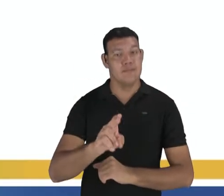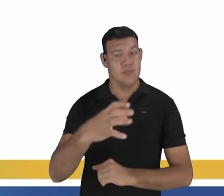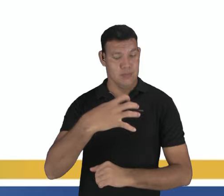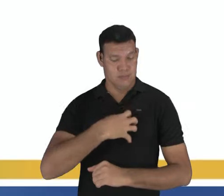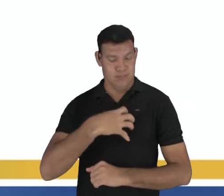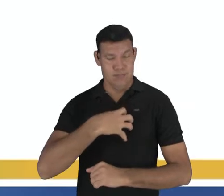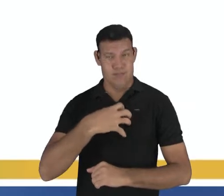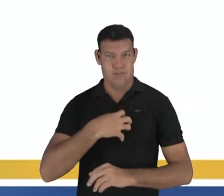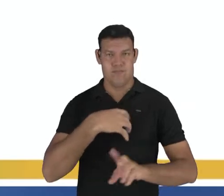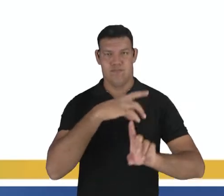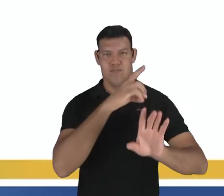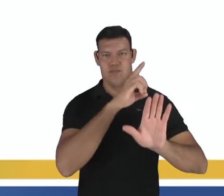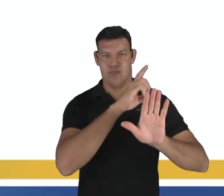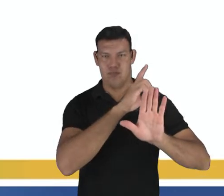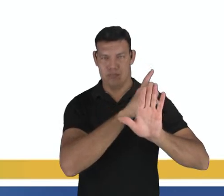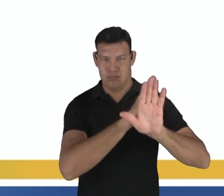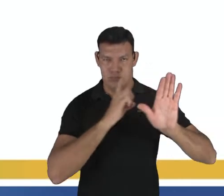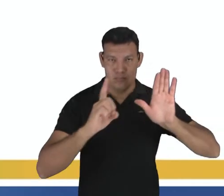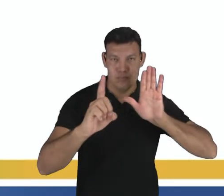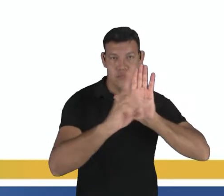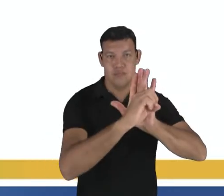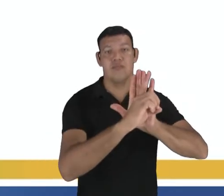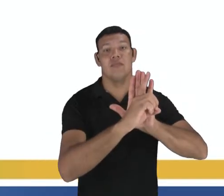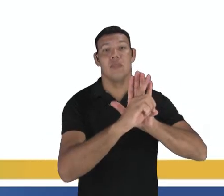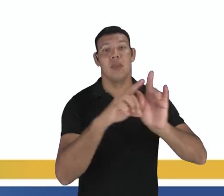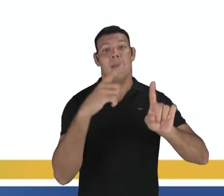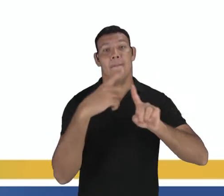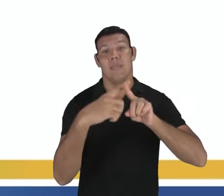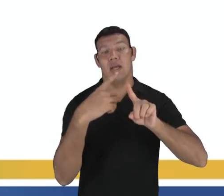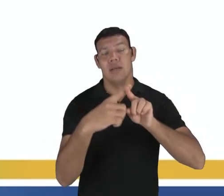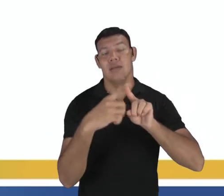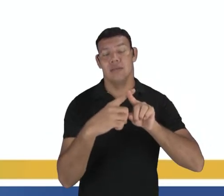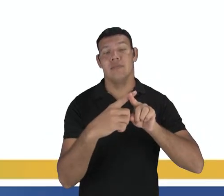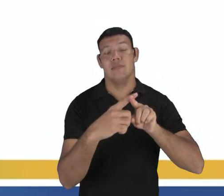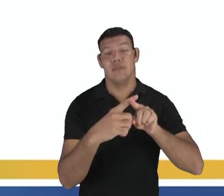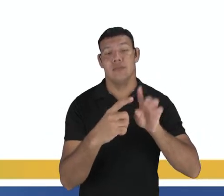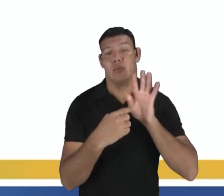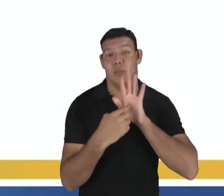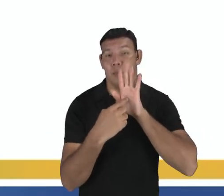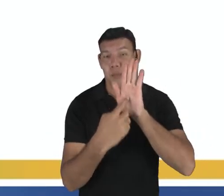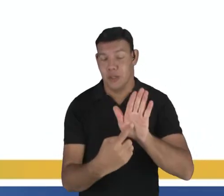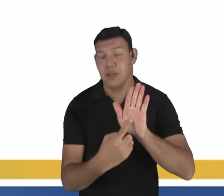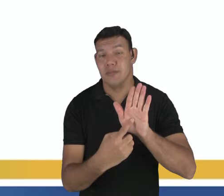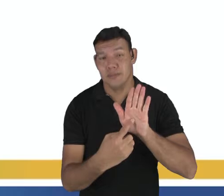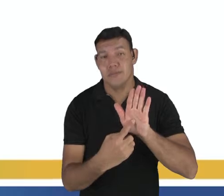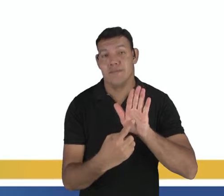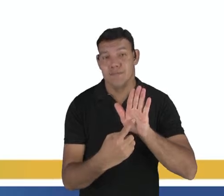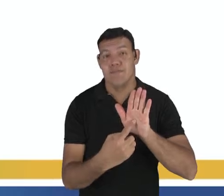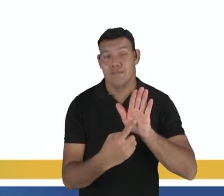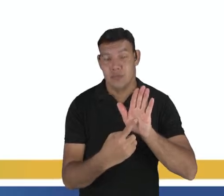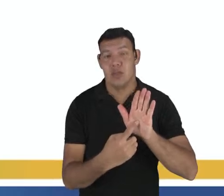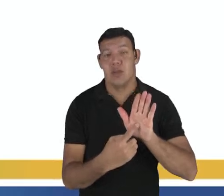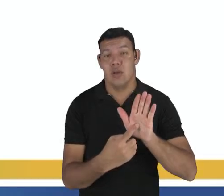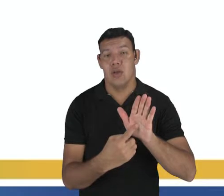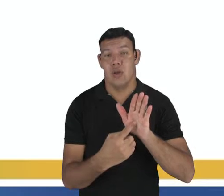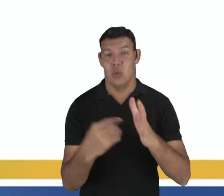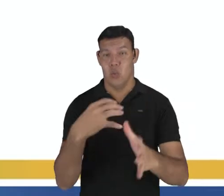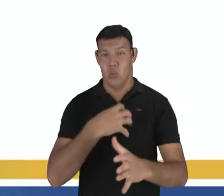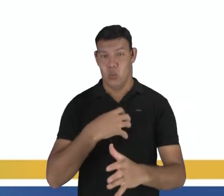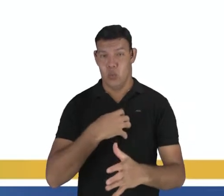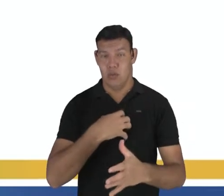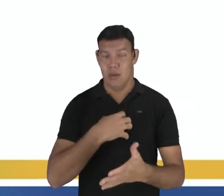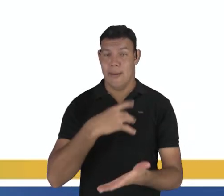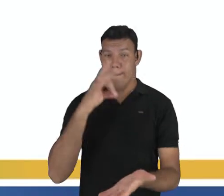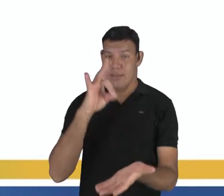sentido denotativo. Por quê? Porque ele vai trazer a questão do sentido real,